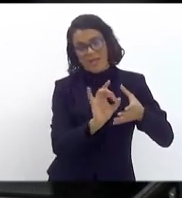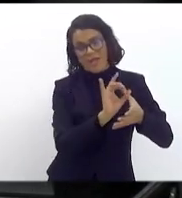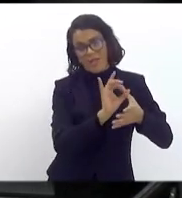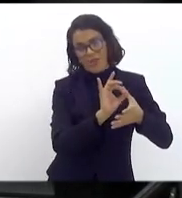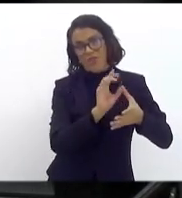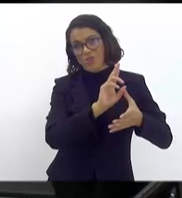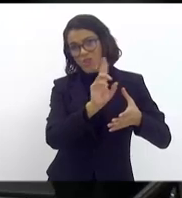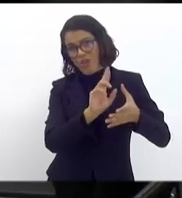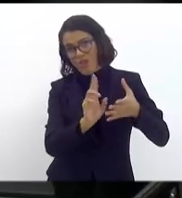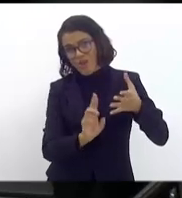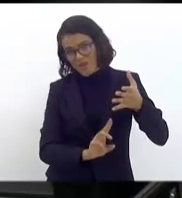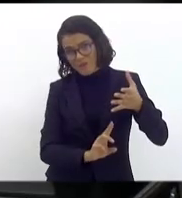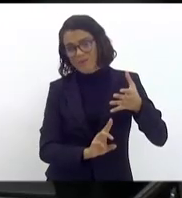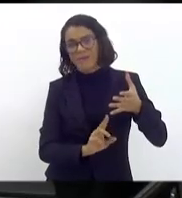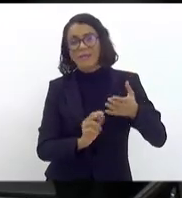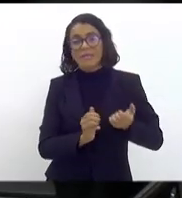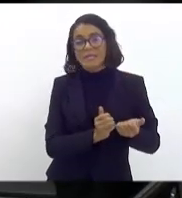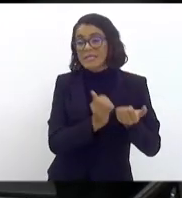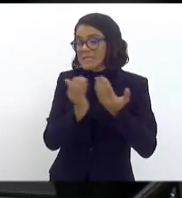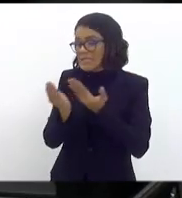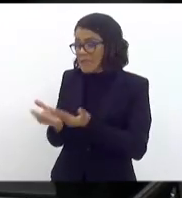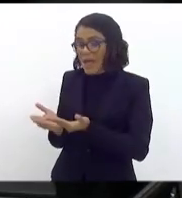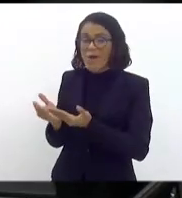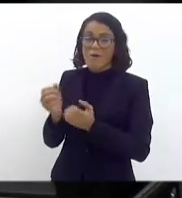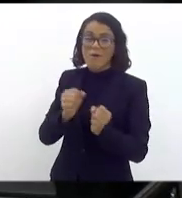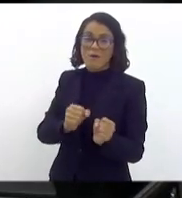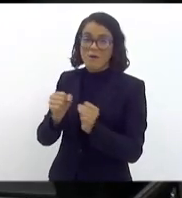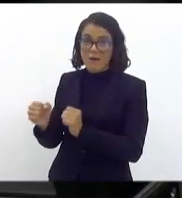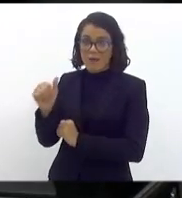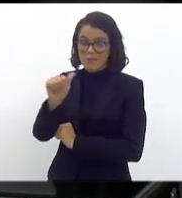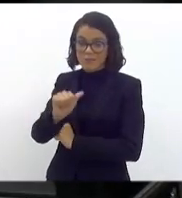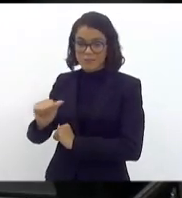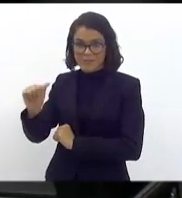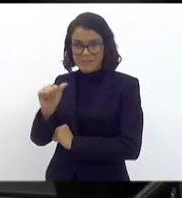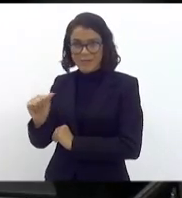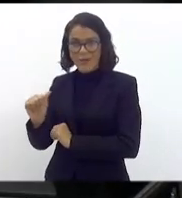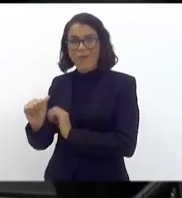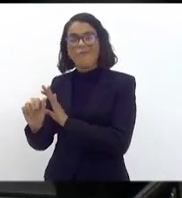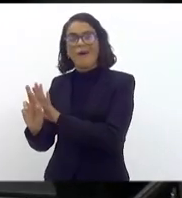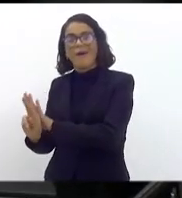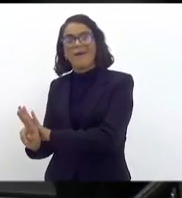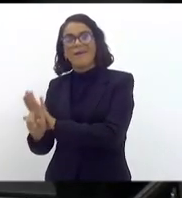Eles dão poder às associações que, por sua vez,